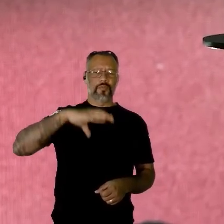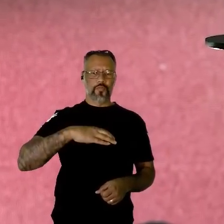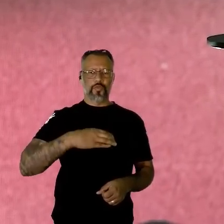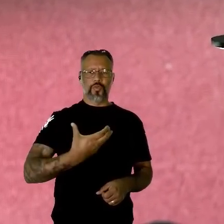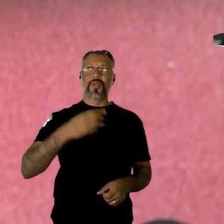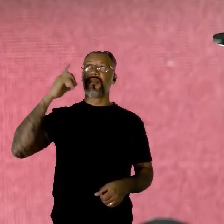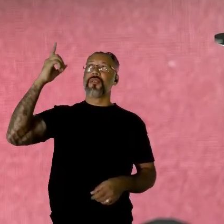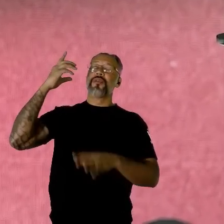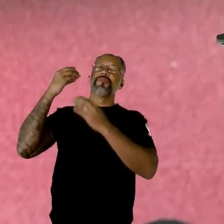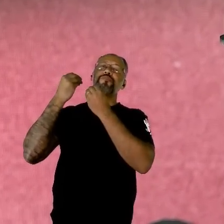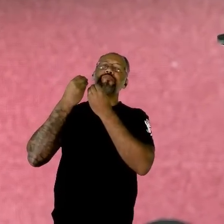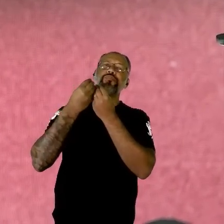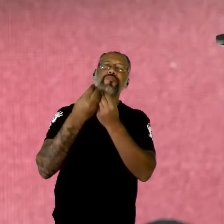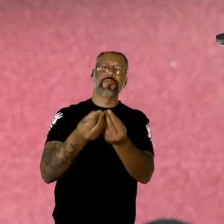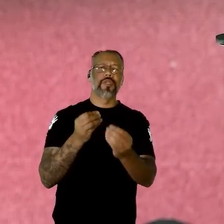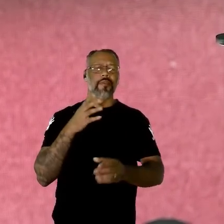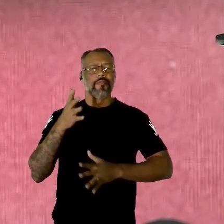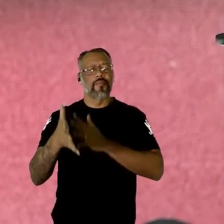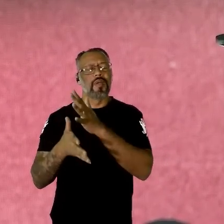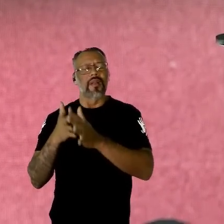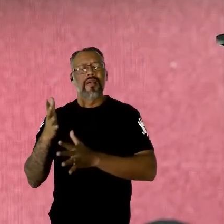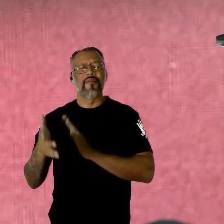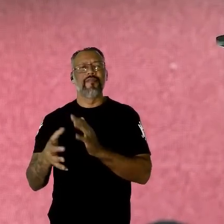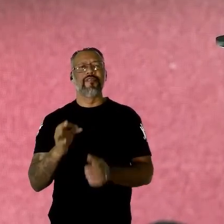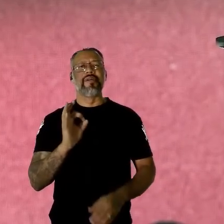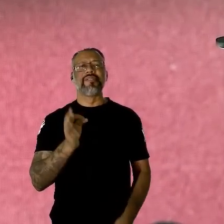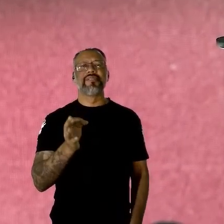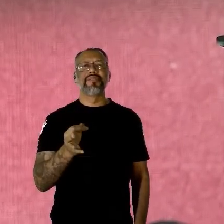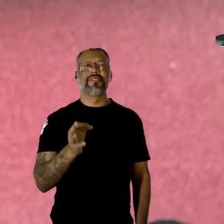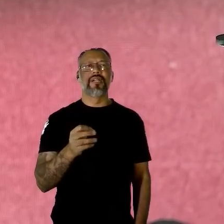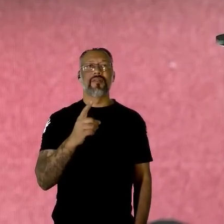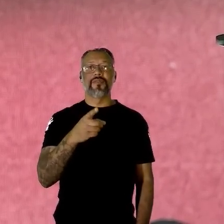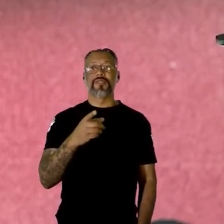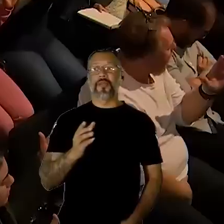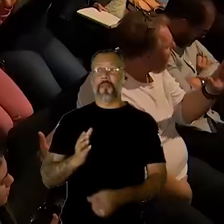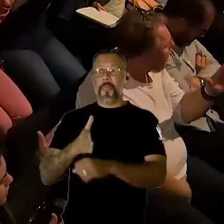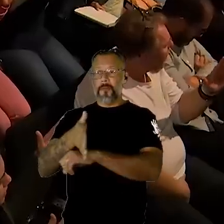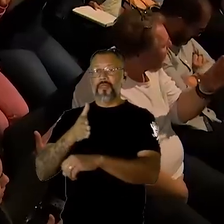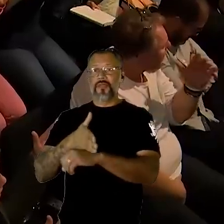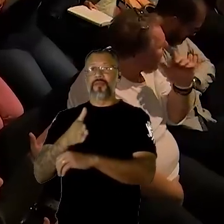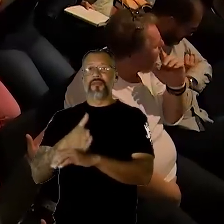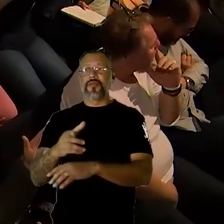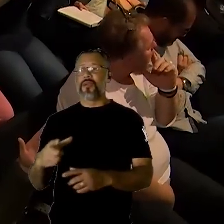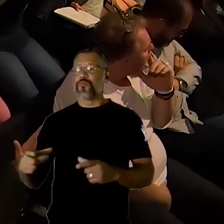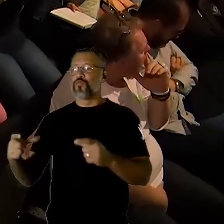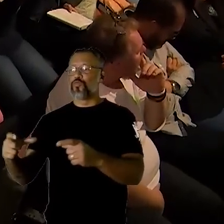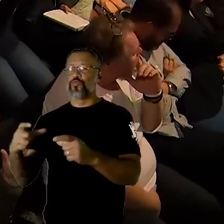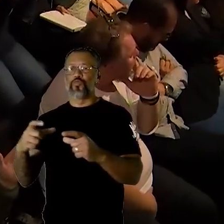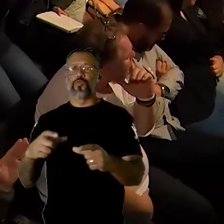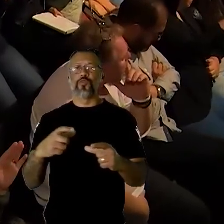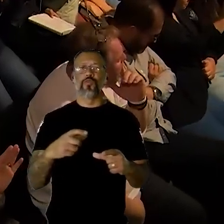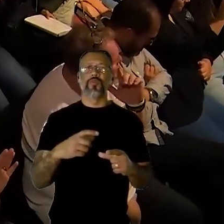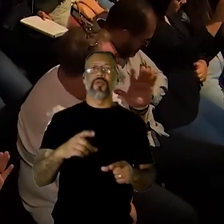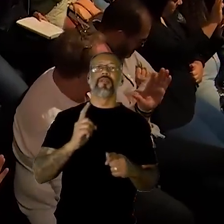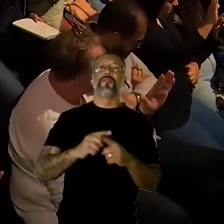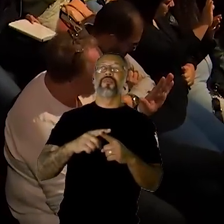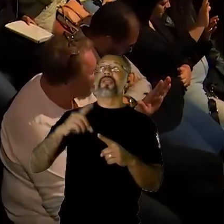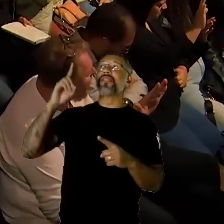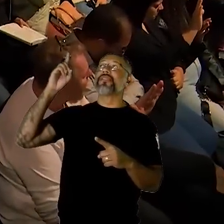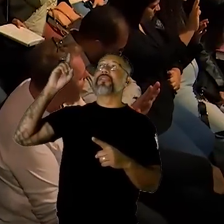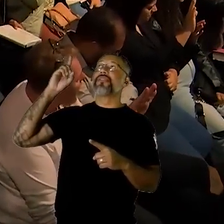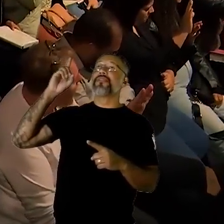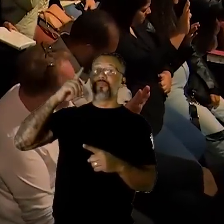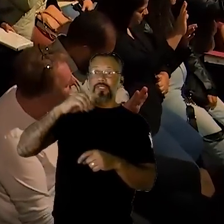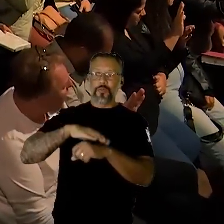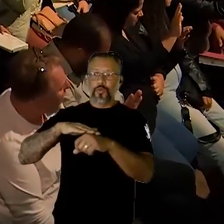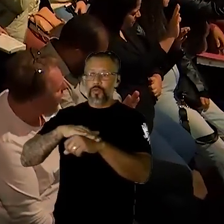é da palavra certas você vai entrar em lugares nobres você vai falar com gente gente que não ouve ninguém Deus vai te dar palavras certas você vai tocar